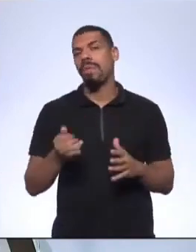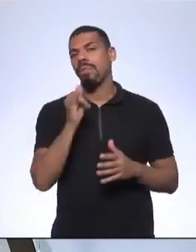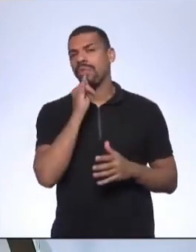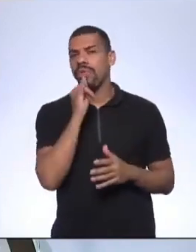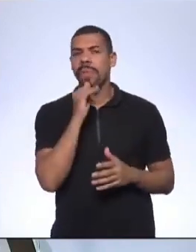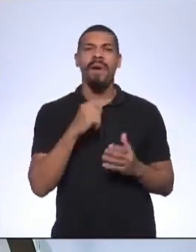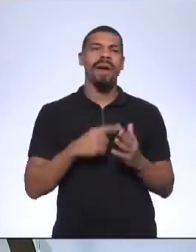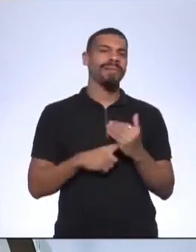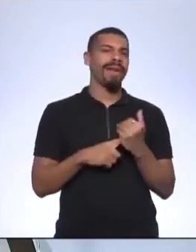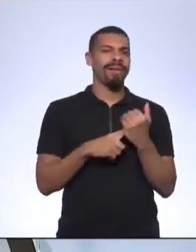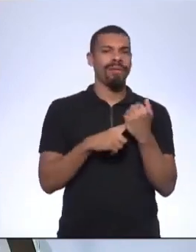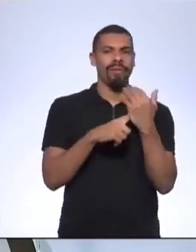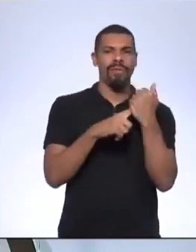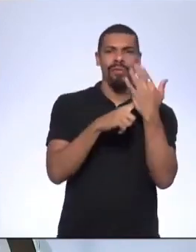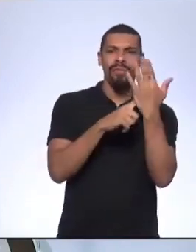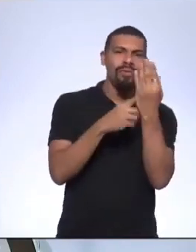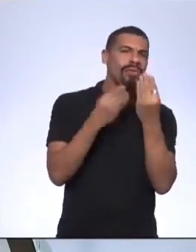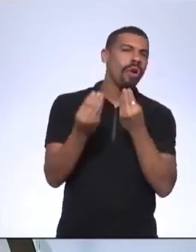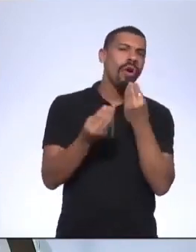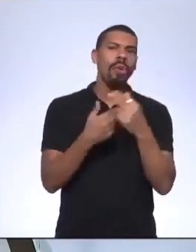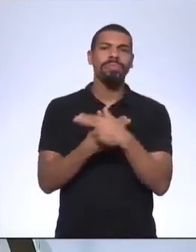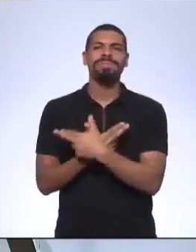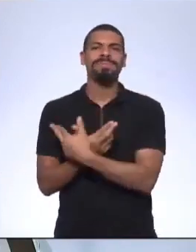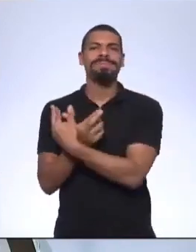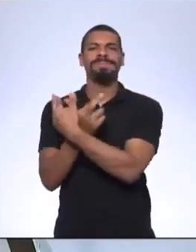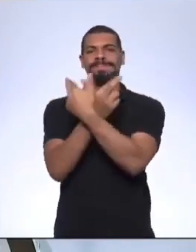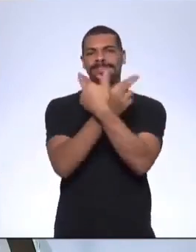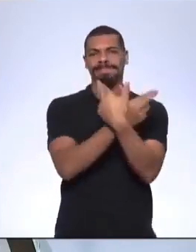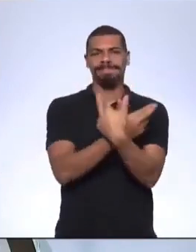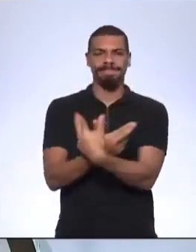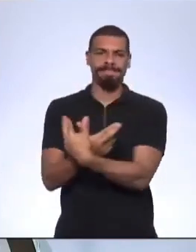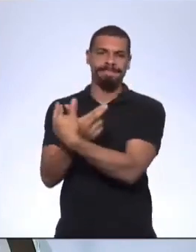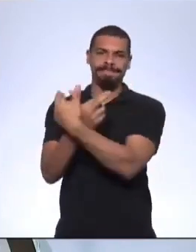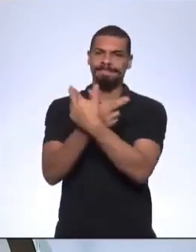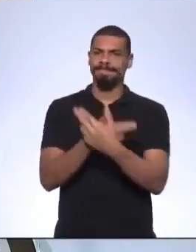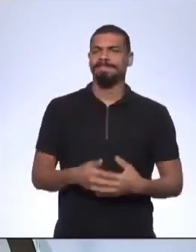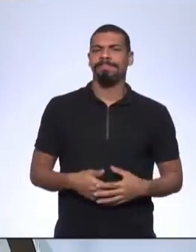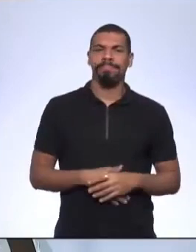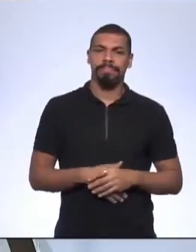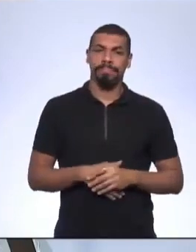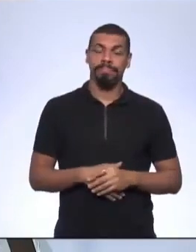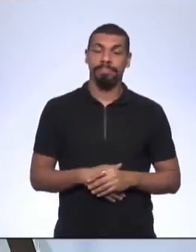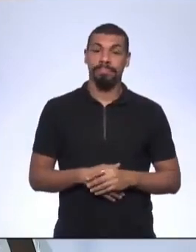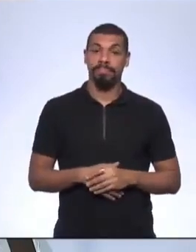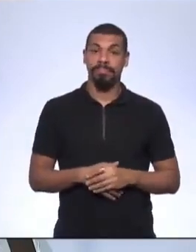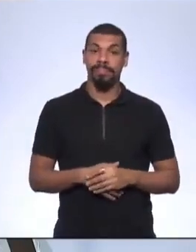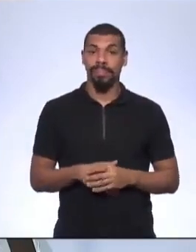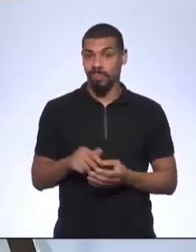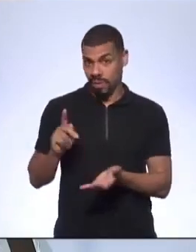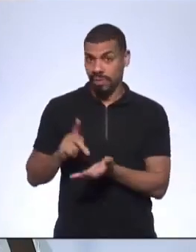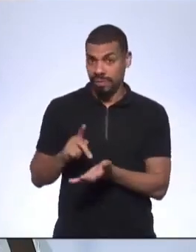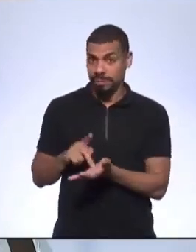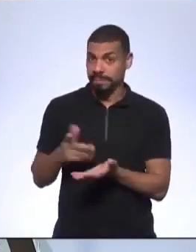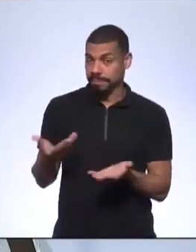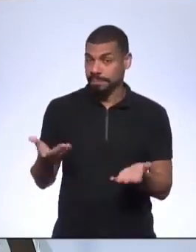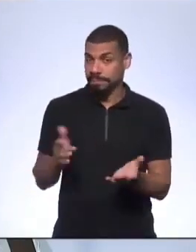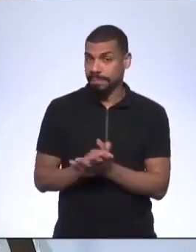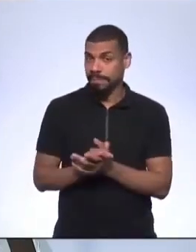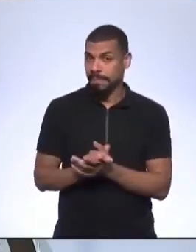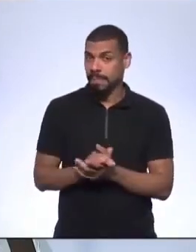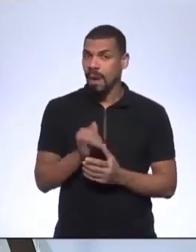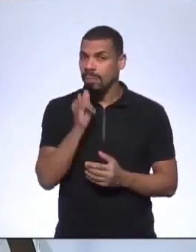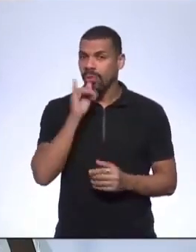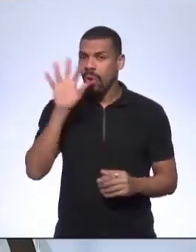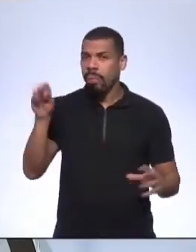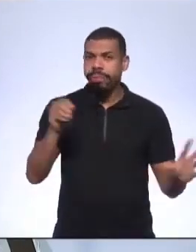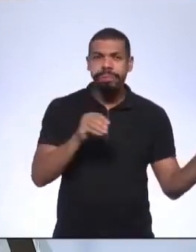da tecnologia para lançar o satélite, depende da tecnologia para desenvolver os dispositivos eletrônicos, não é verdade? Então, eu tentei juntar aqui tudo